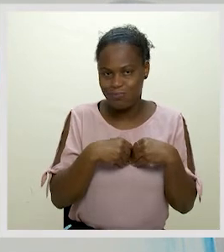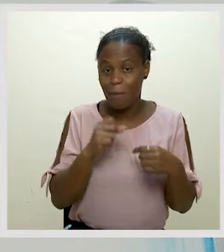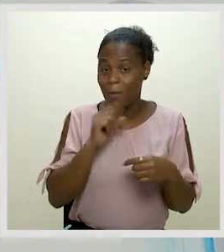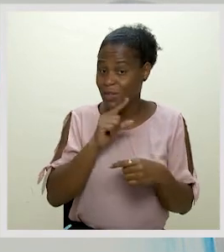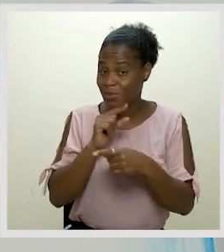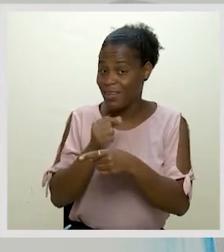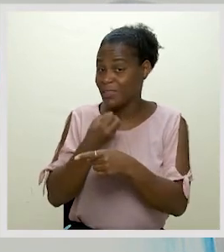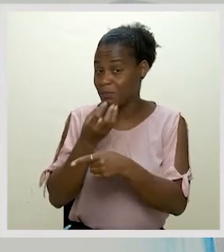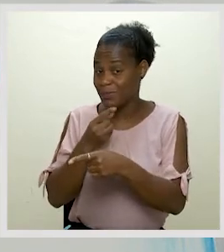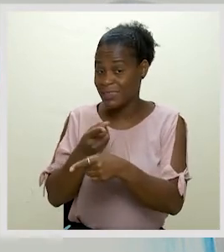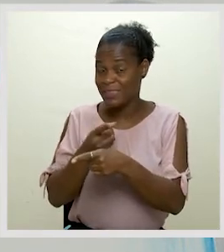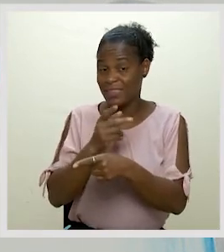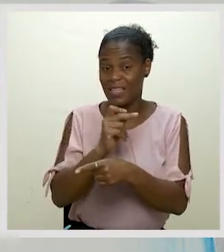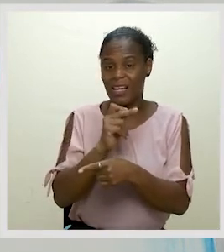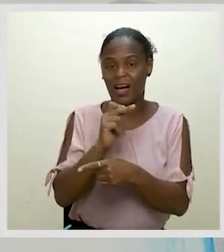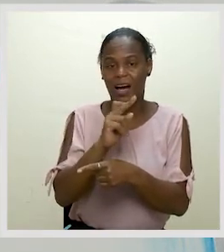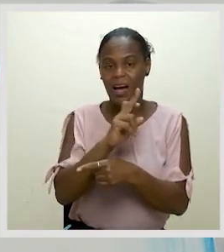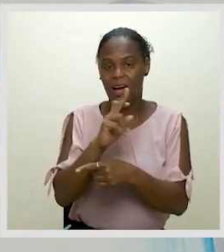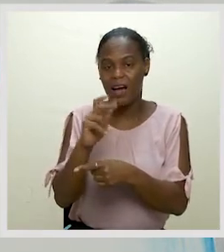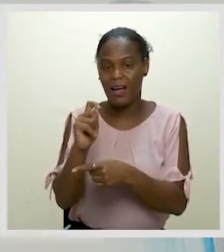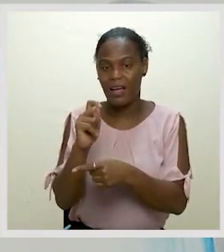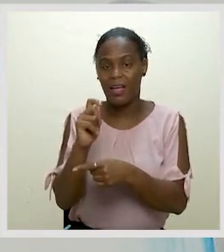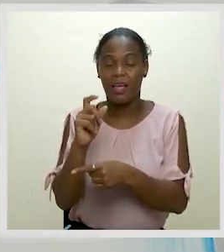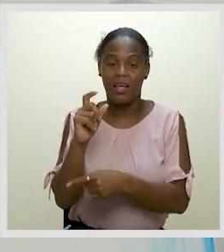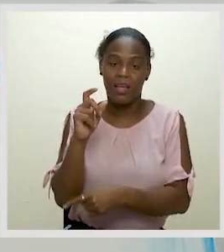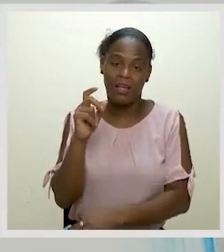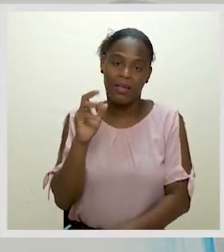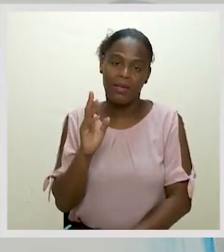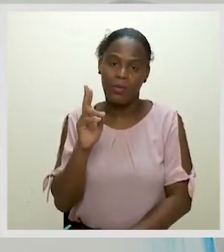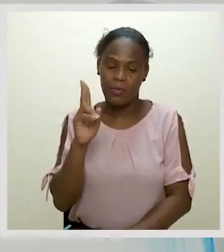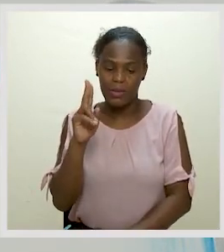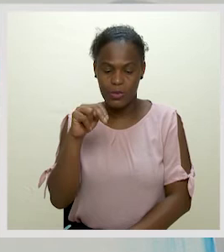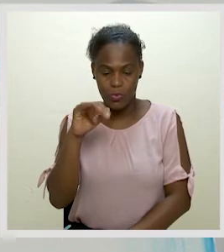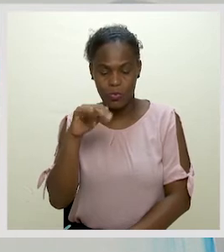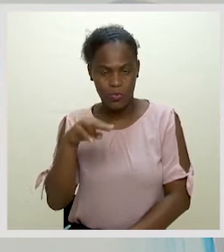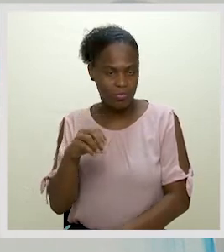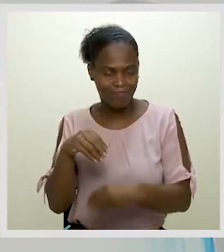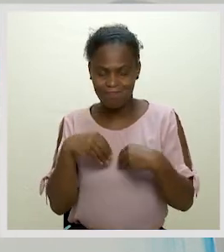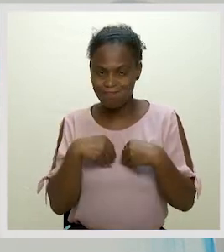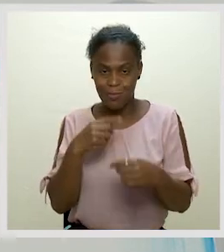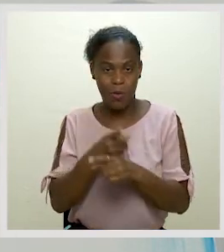Rejeitaram a hipótese de Arrhenius e Lord Kelvin, por simplesmente